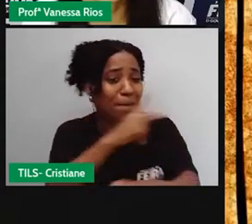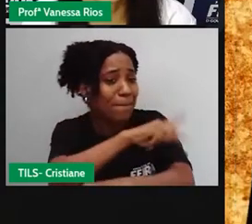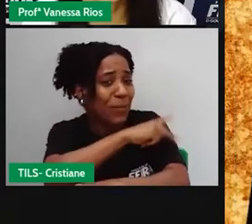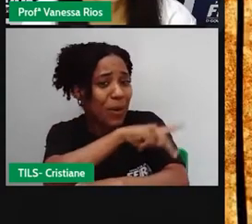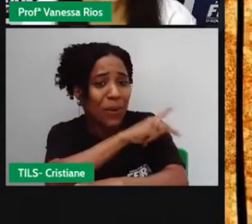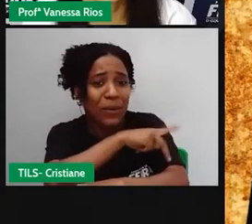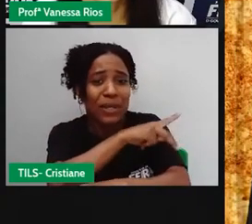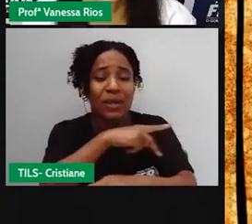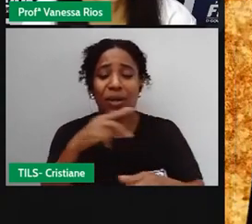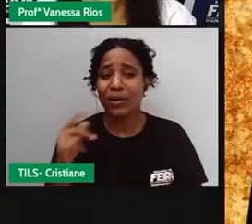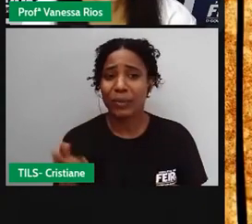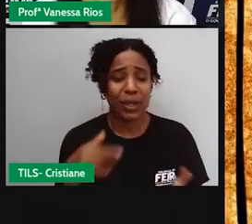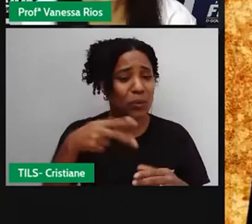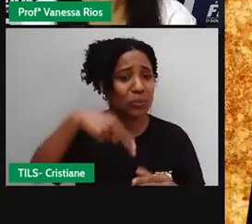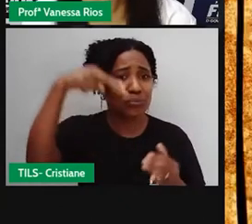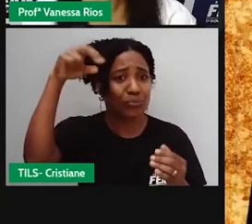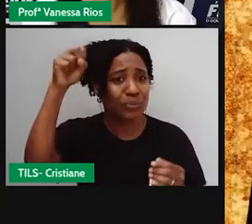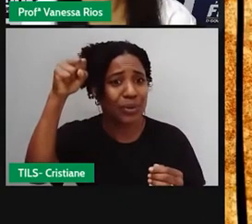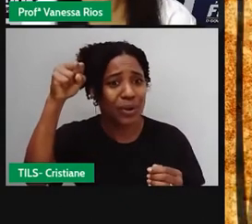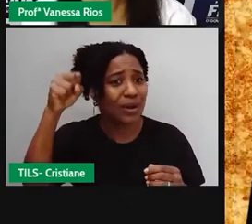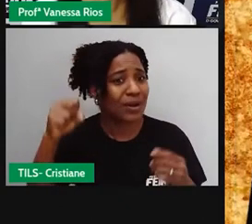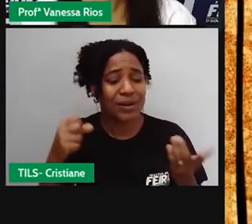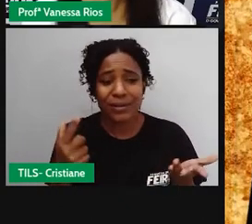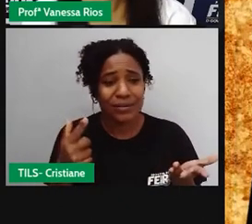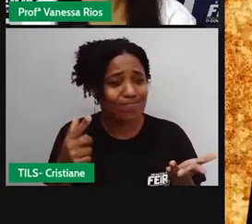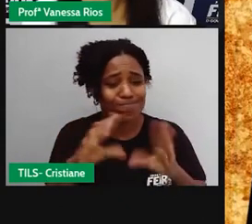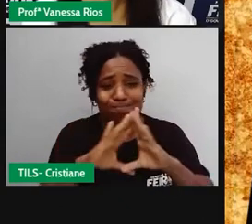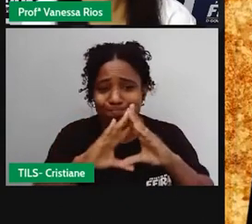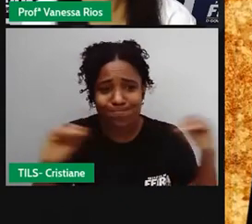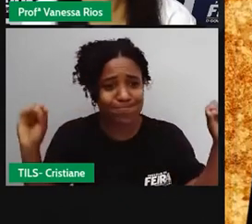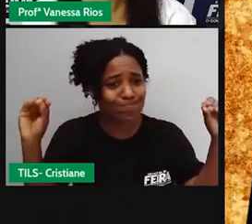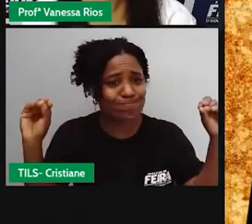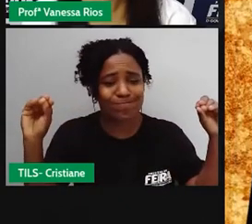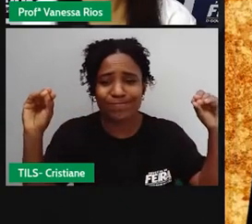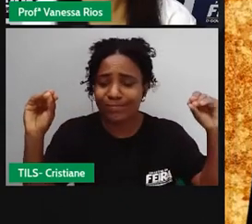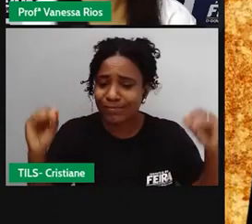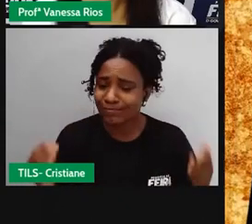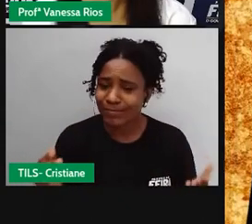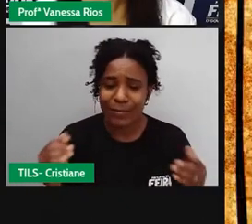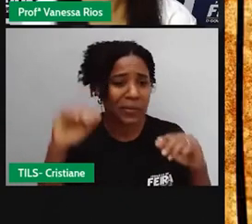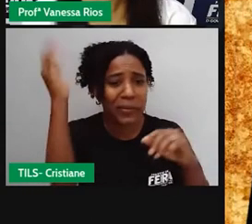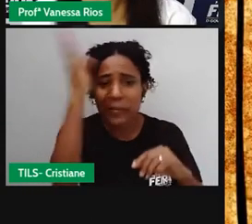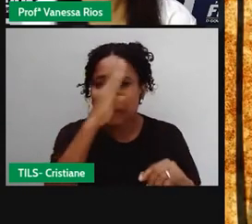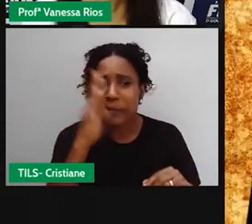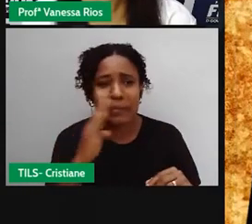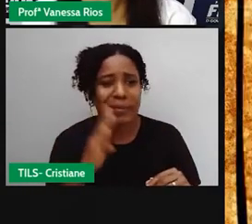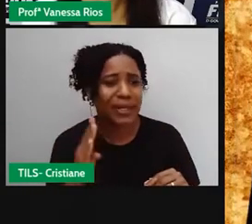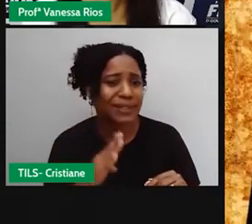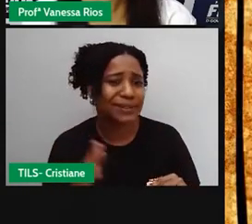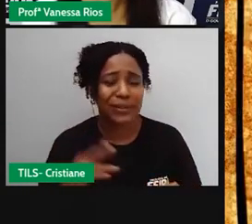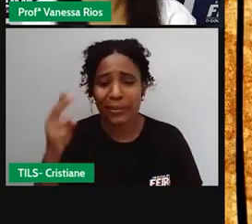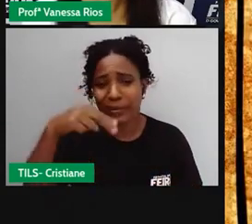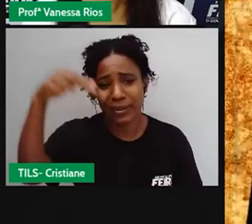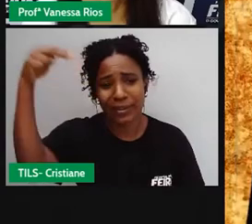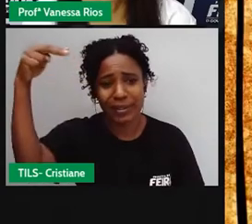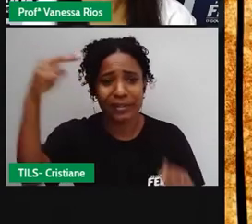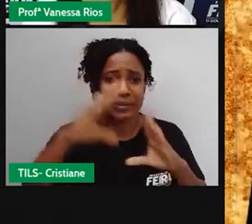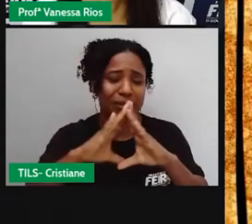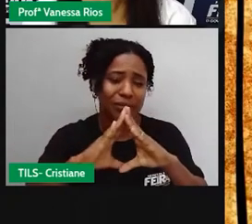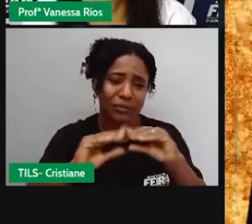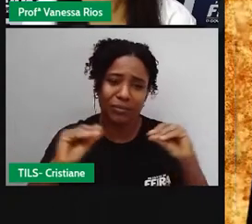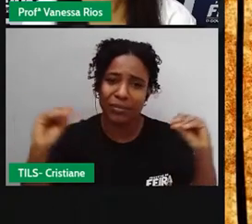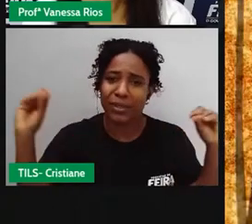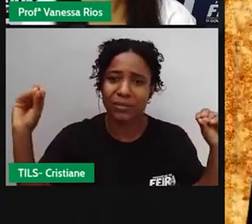Rio Grande do Norte e nem Sergipe. Era tudo um nada. O Brasil não tinha mais o Nordeste. Quem olhava de